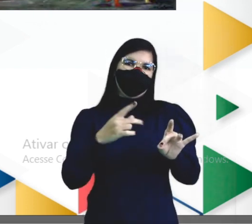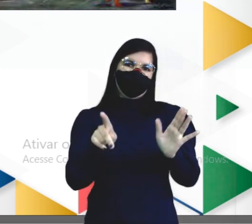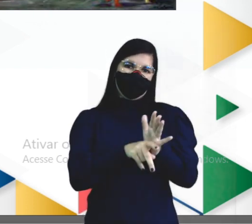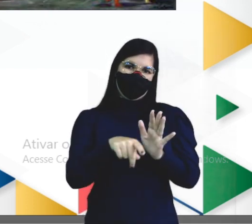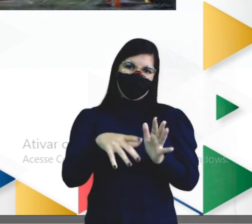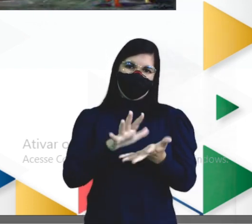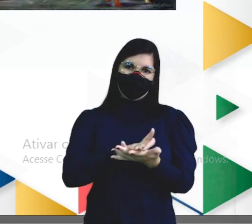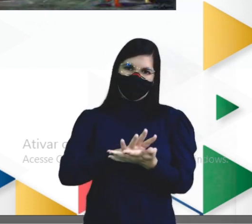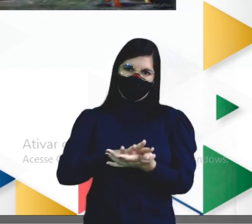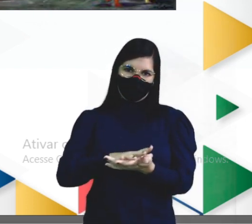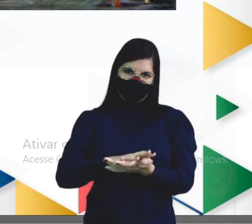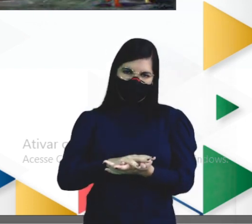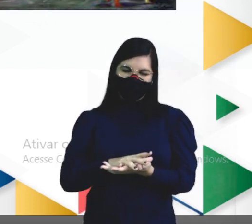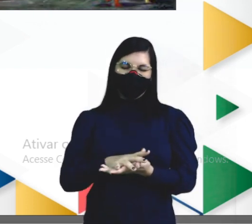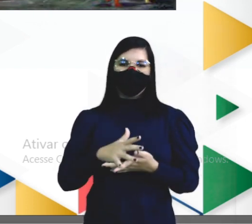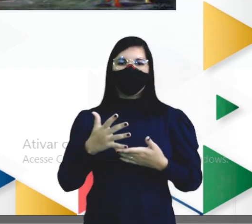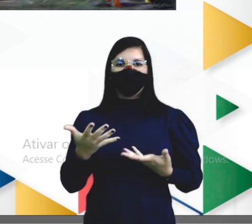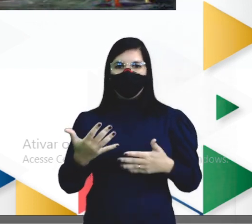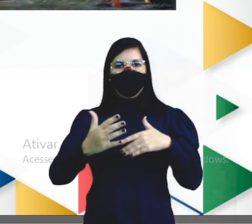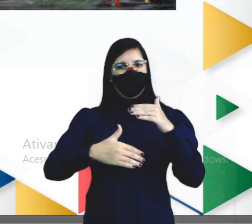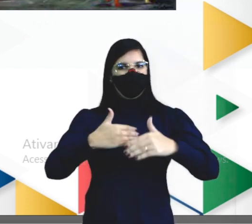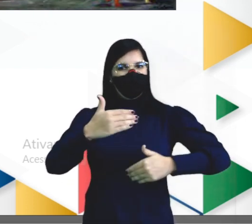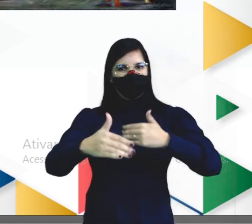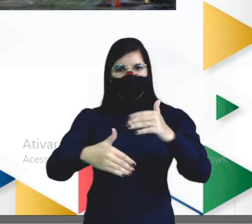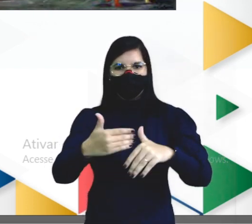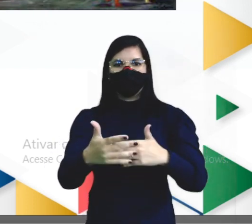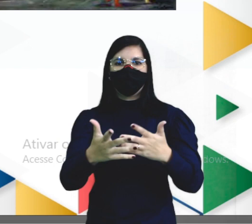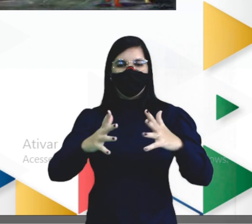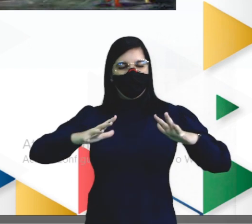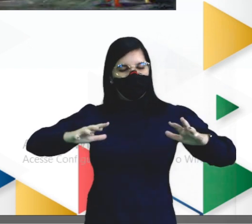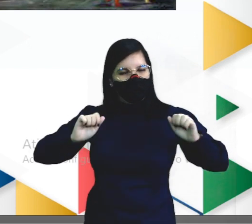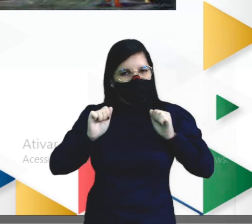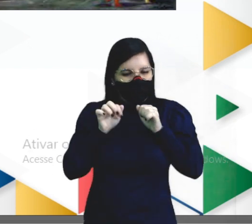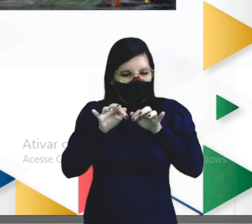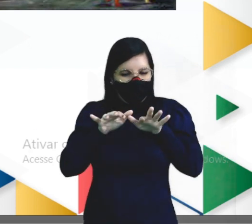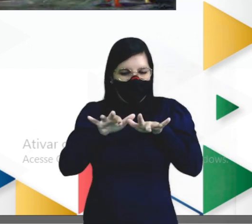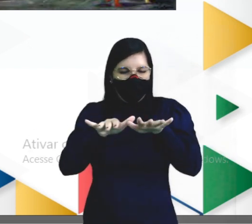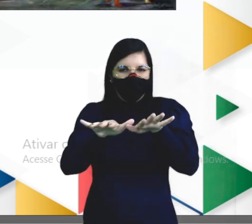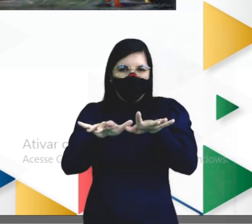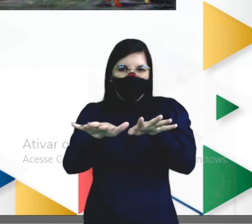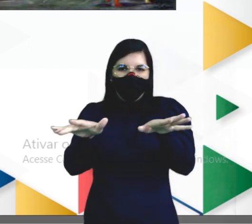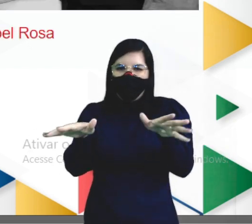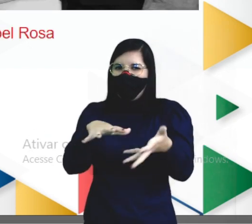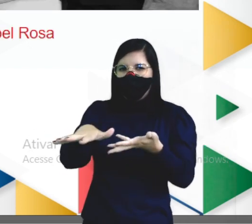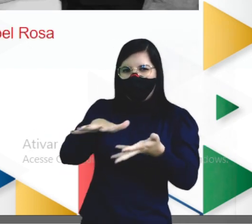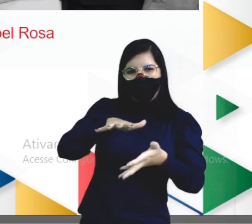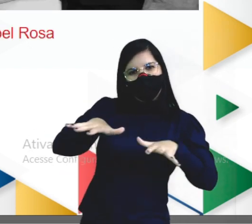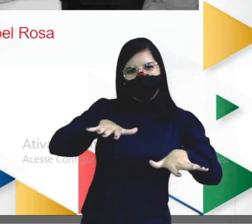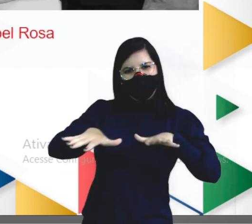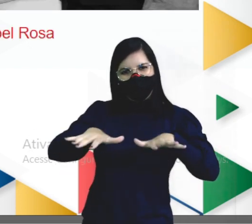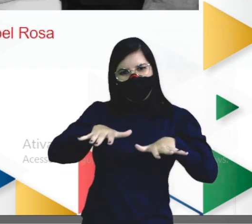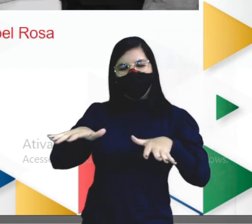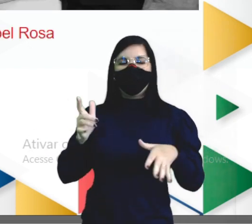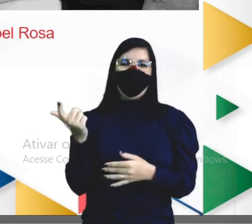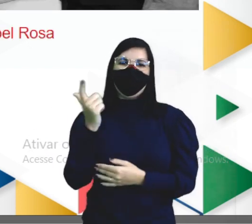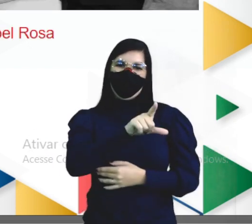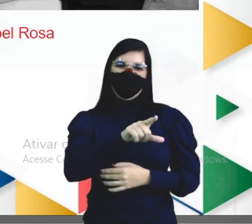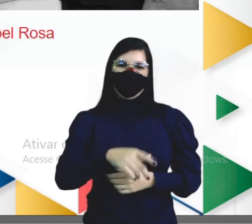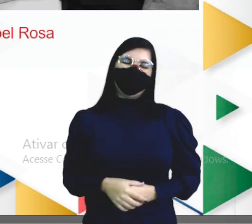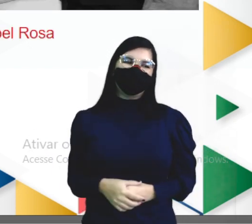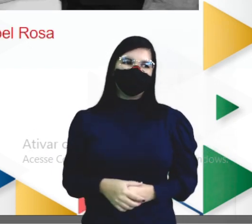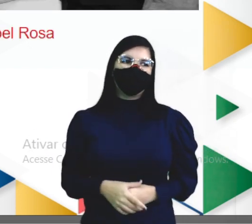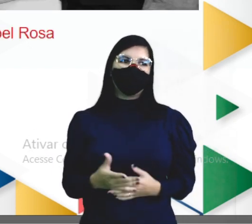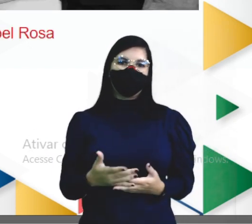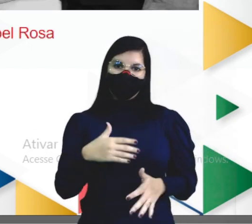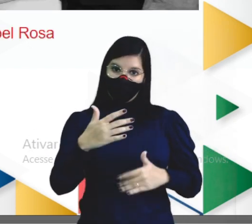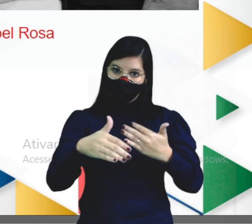Então o samba, né, ele vai crescendo, ganhando mais cor, ganhando mais ritmo. A partir da